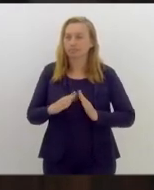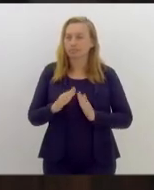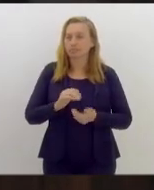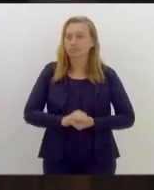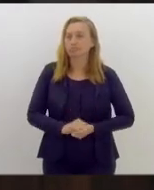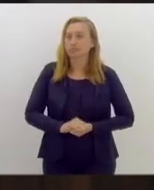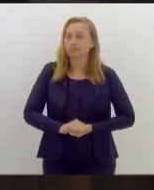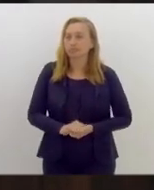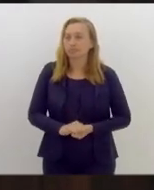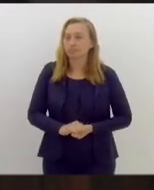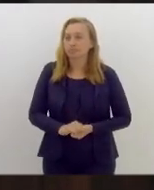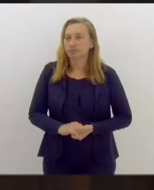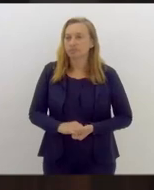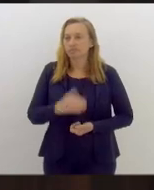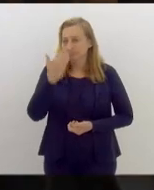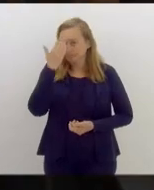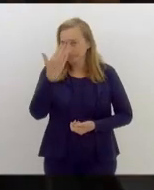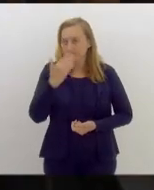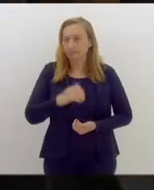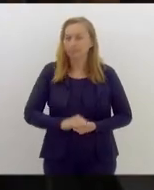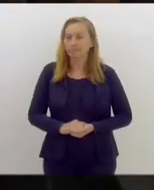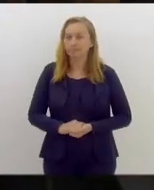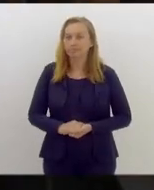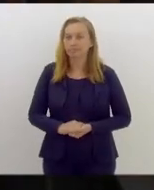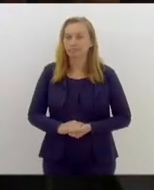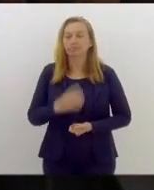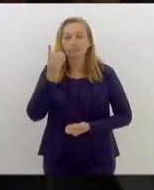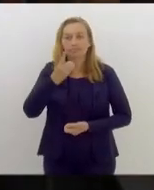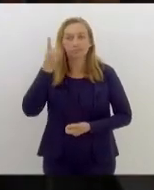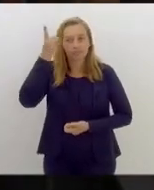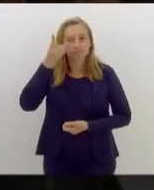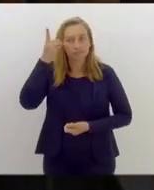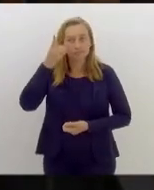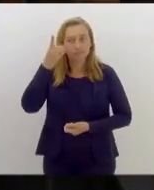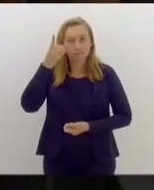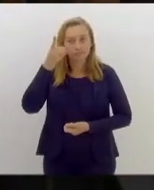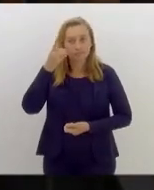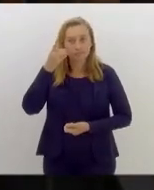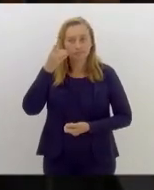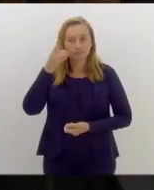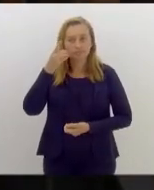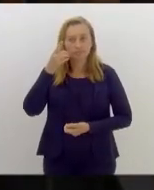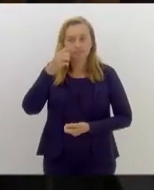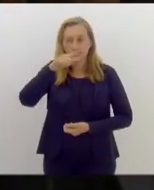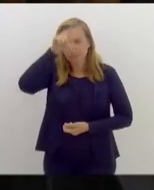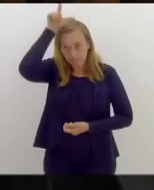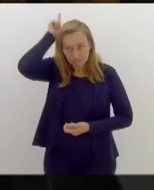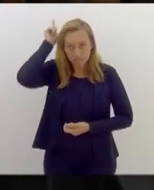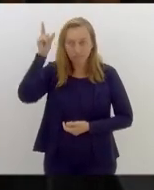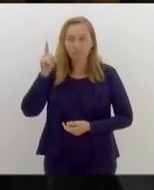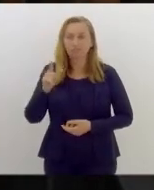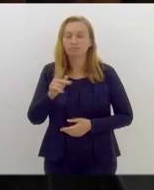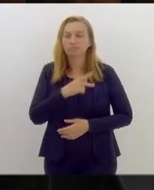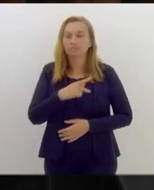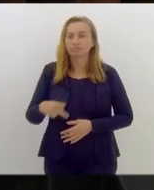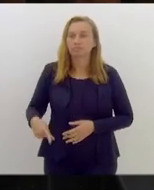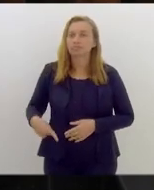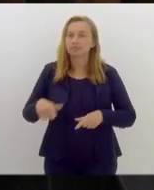minutos. Obrigado, deputado Luiz Paulo, que agora assumiu os trabalhos, a presidência dos trabalhos nesse